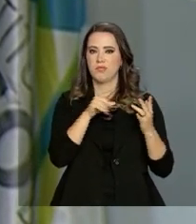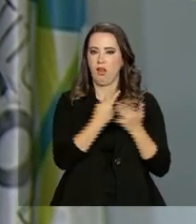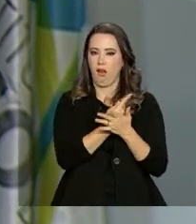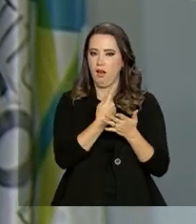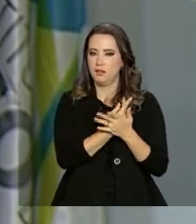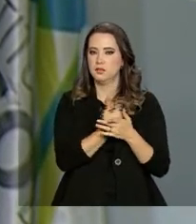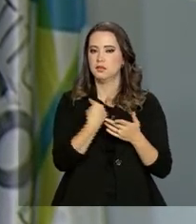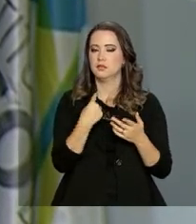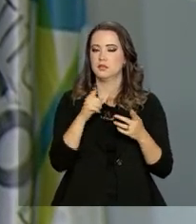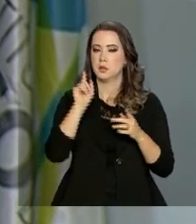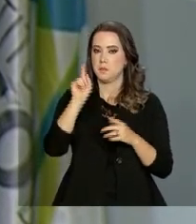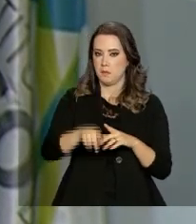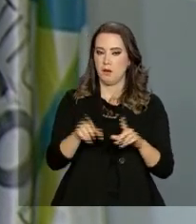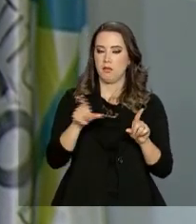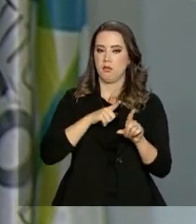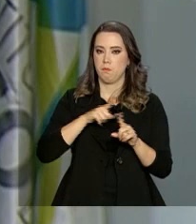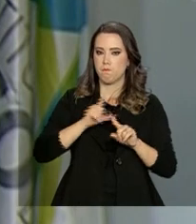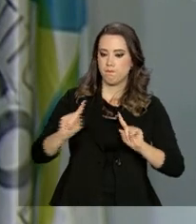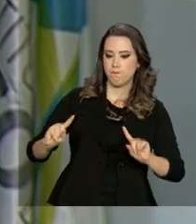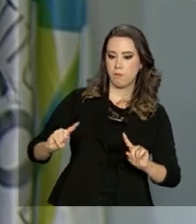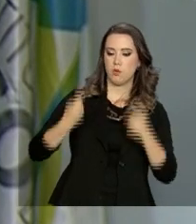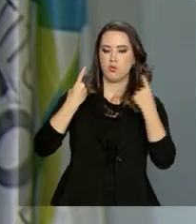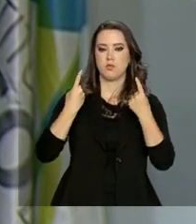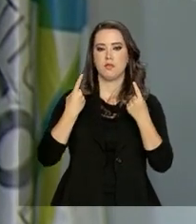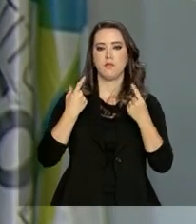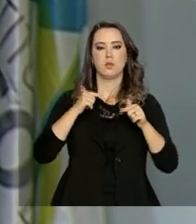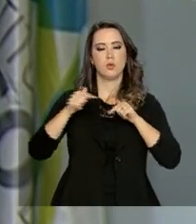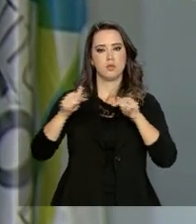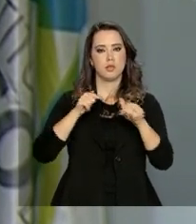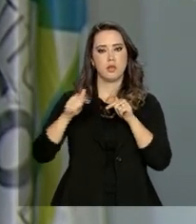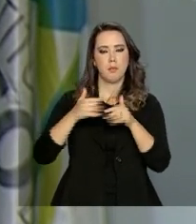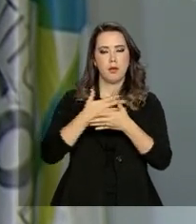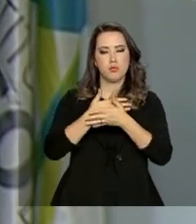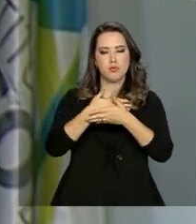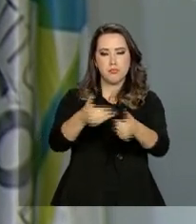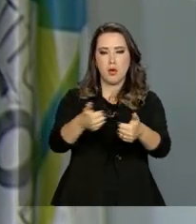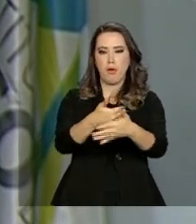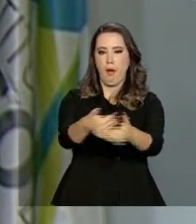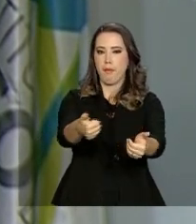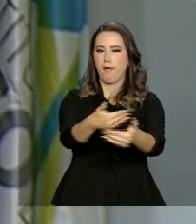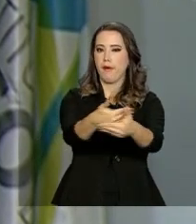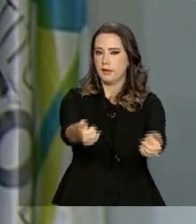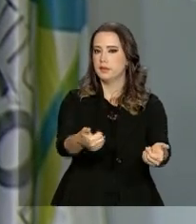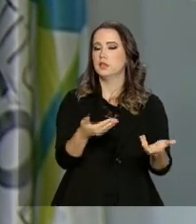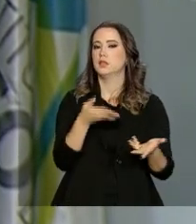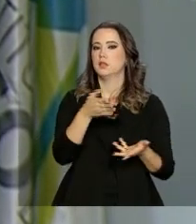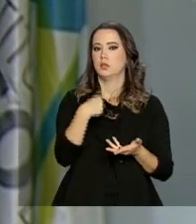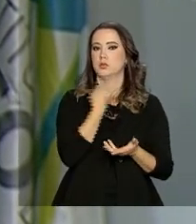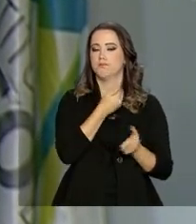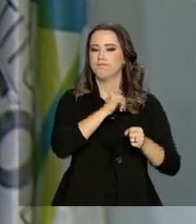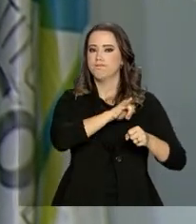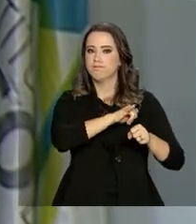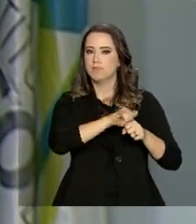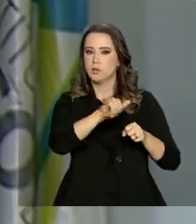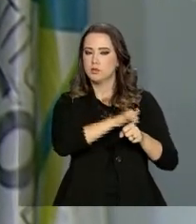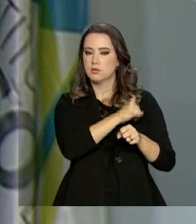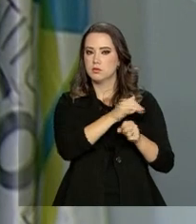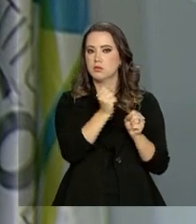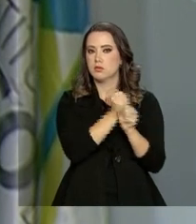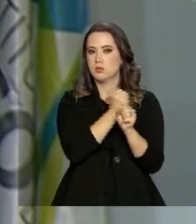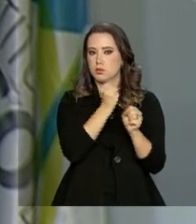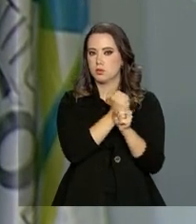desafiadora é ainda a missão de aprimorar nossa infraestrutura física